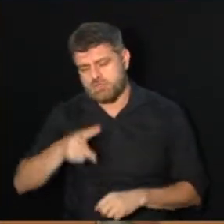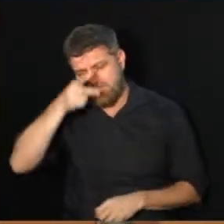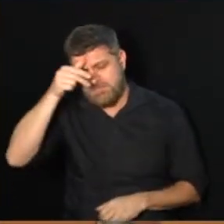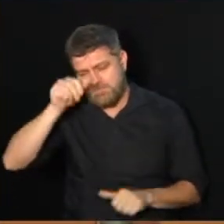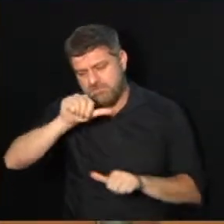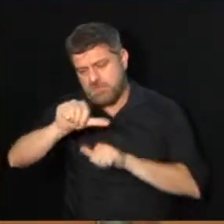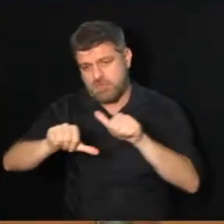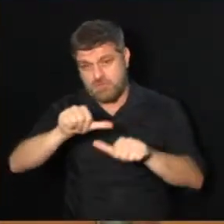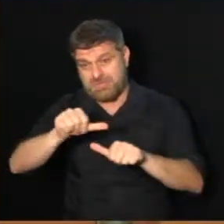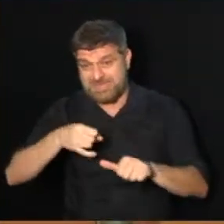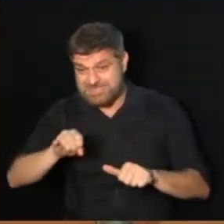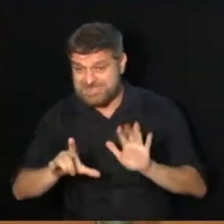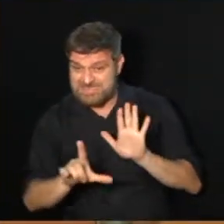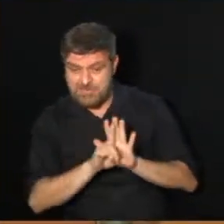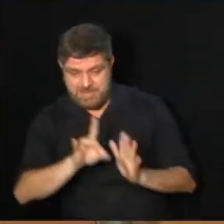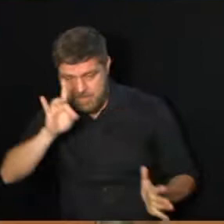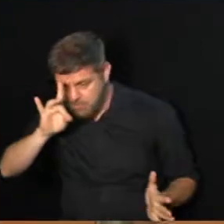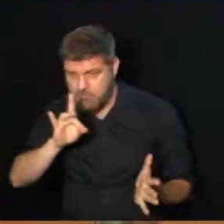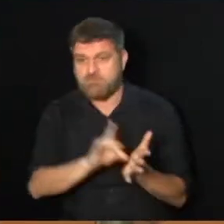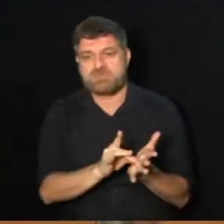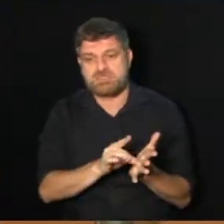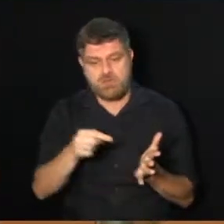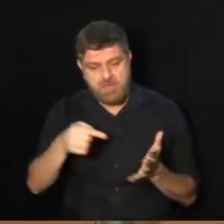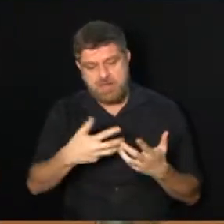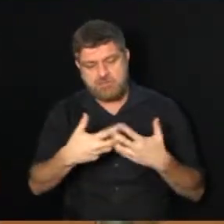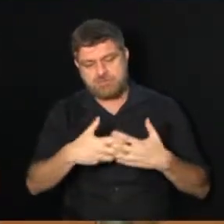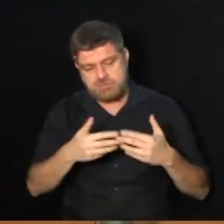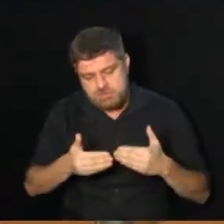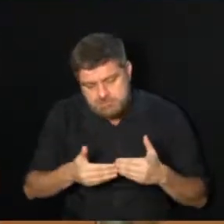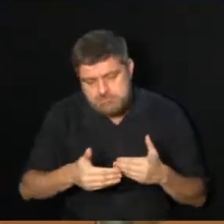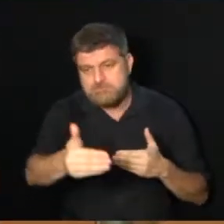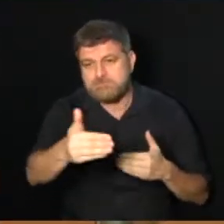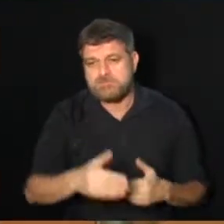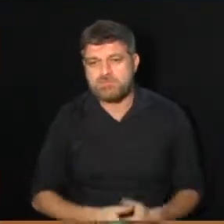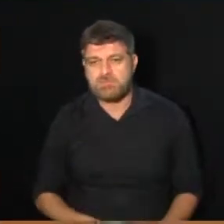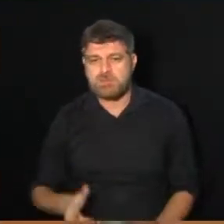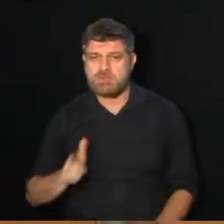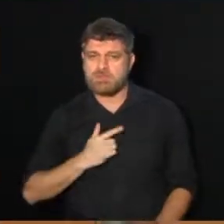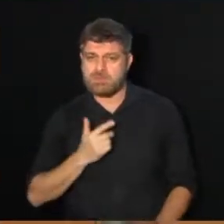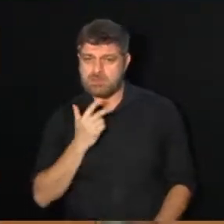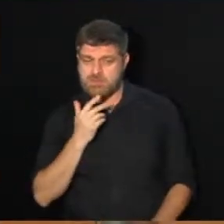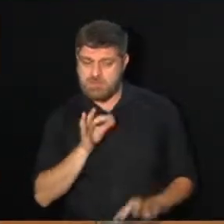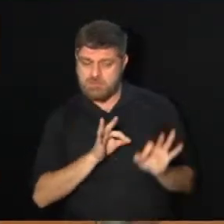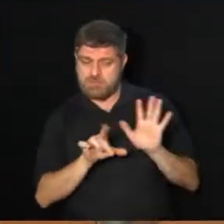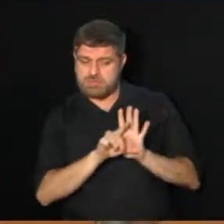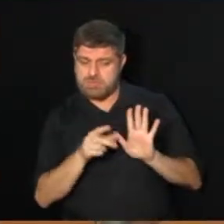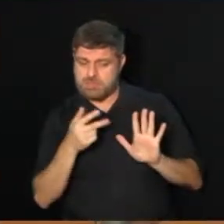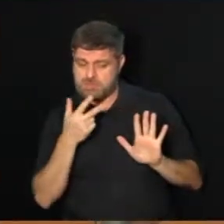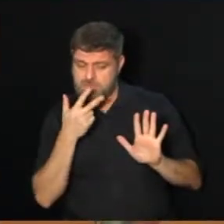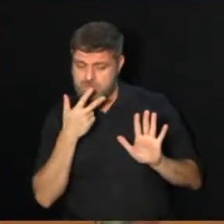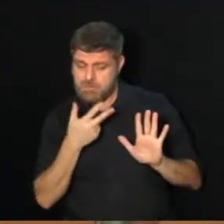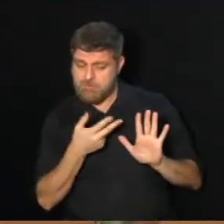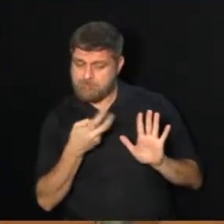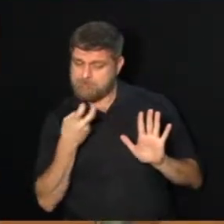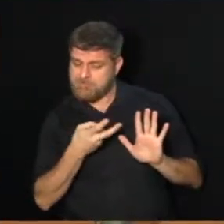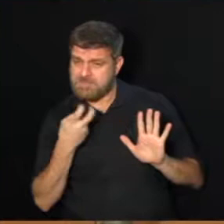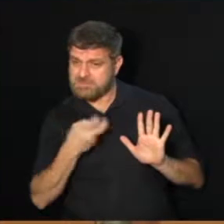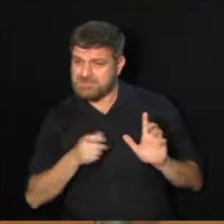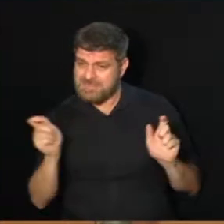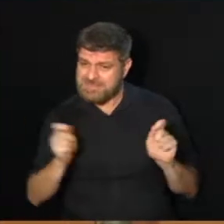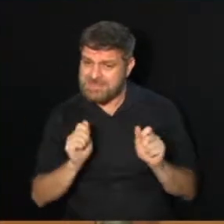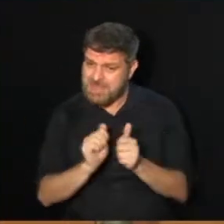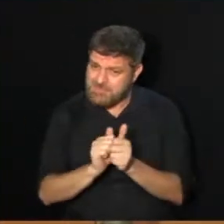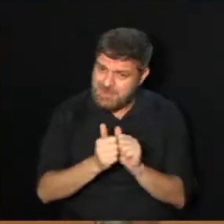gostaria de dialogar com algumas questões que me parece que o projeto poderia ser aprimorado, e talvez a gente